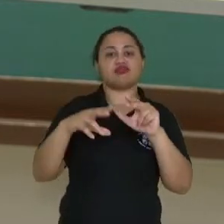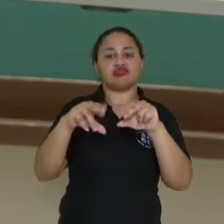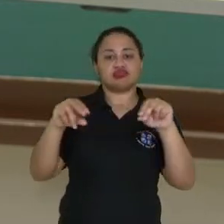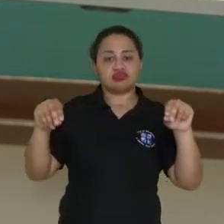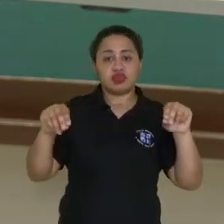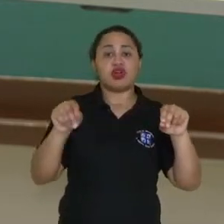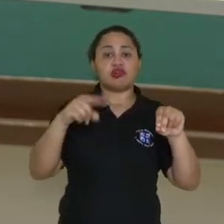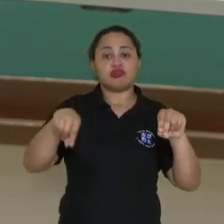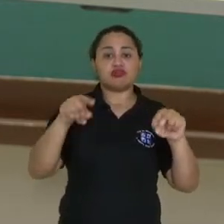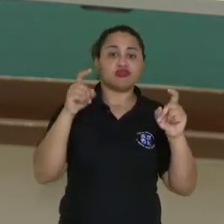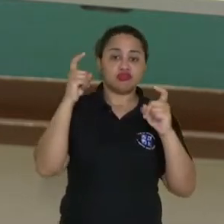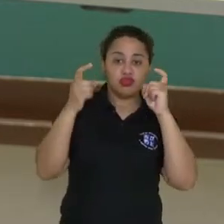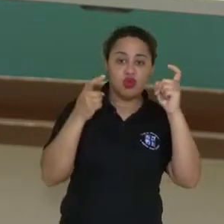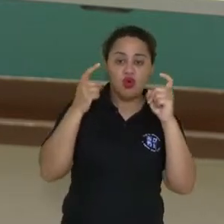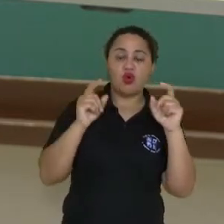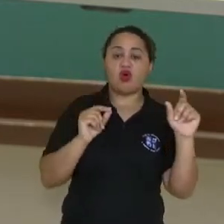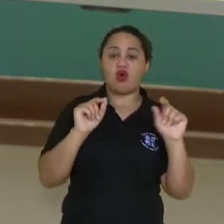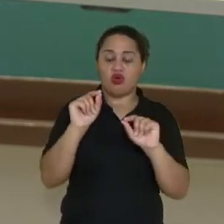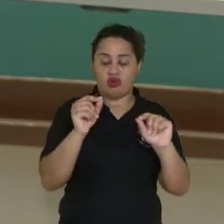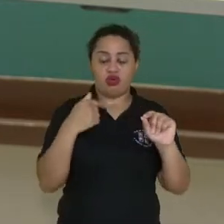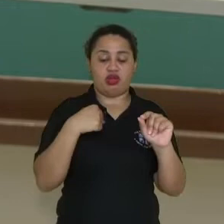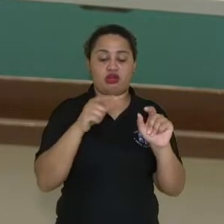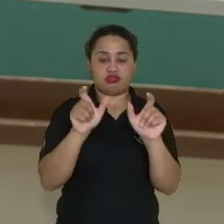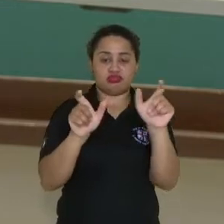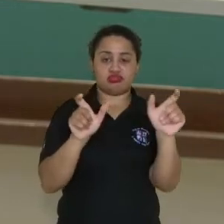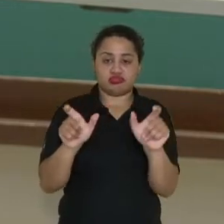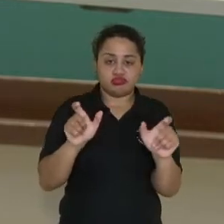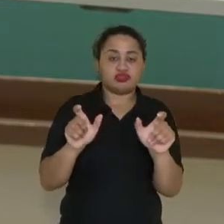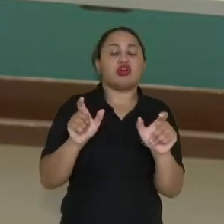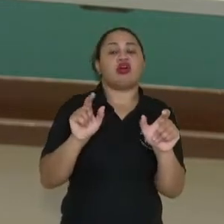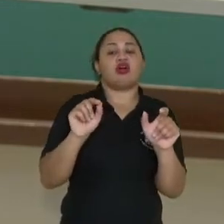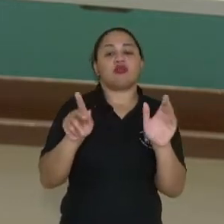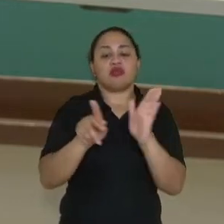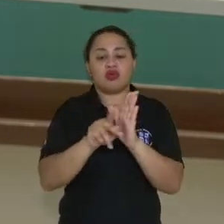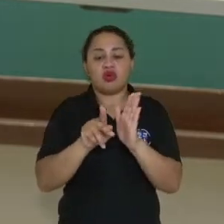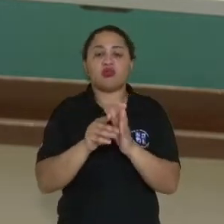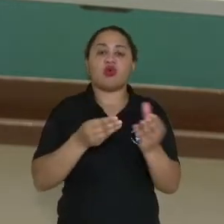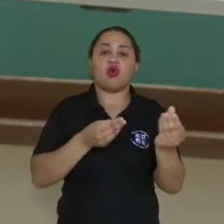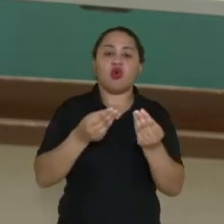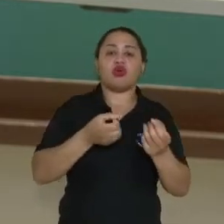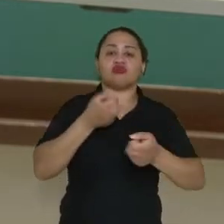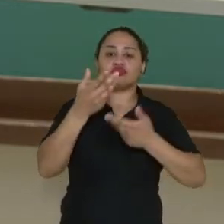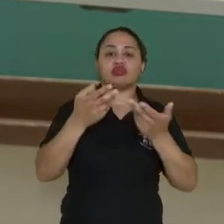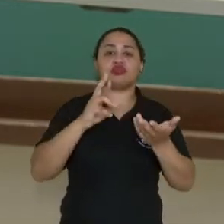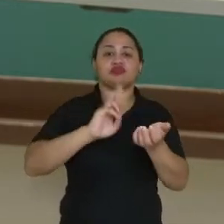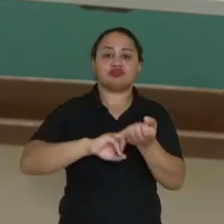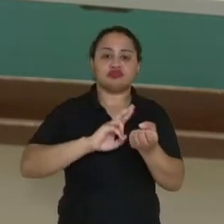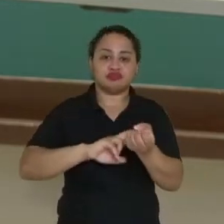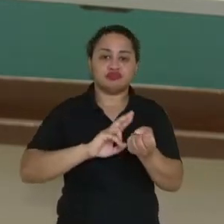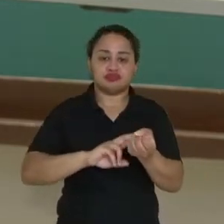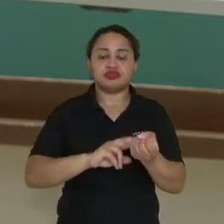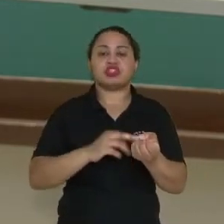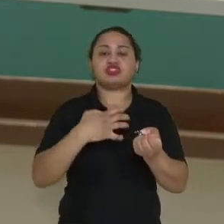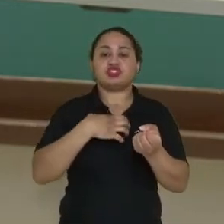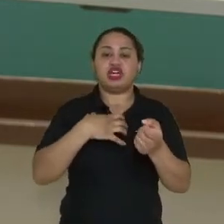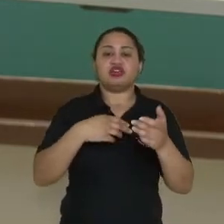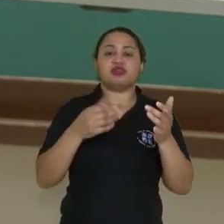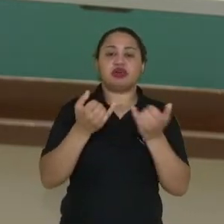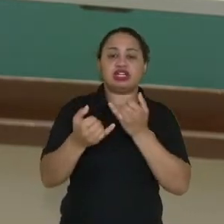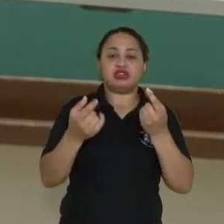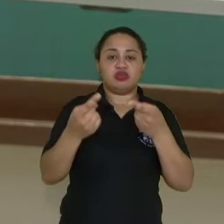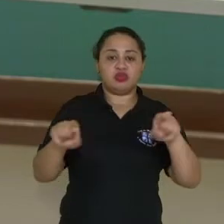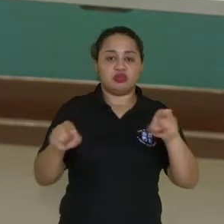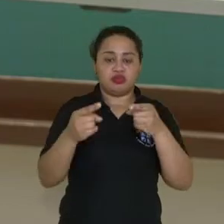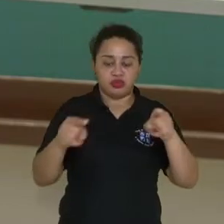se preocuparem com essas palavras que vão produzir sonoridade, ritmo, melodia e musicalidade nesse tipo de